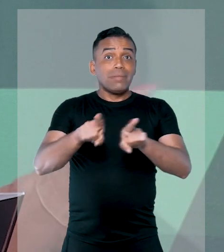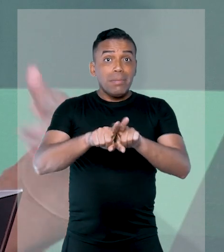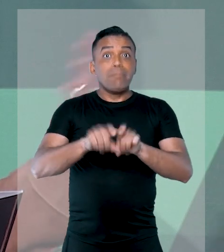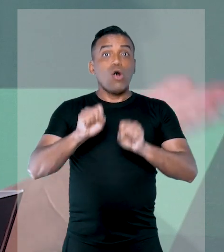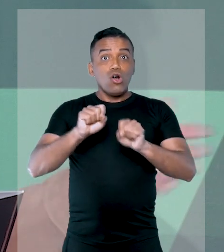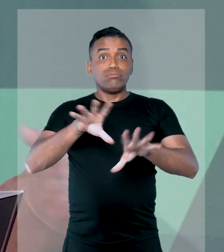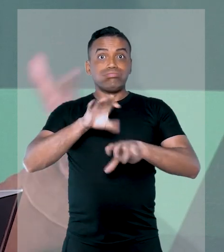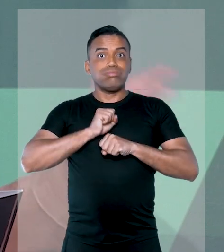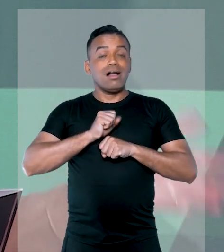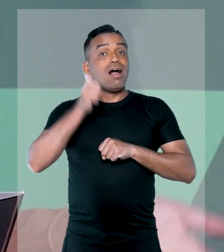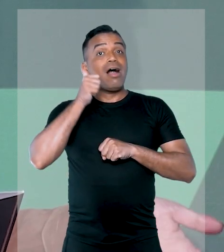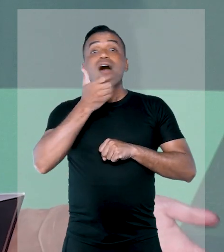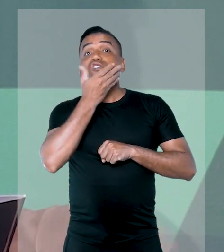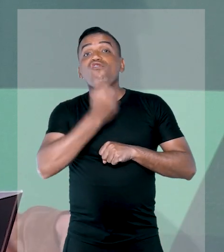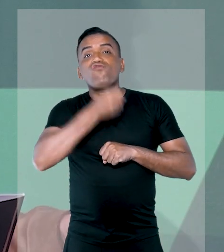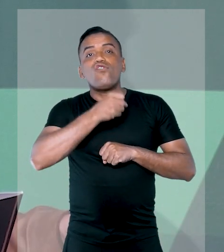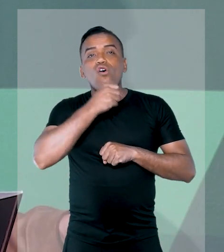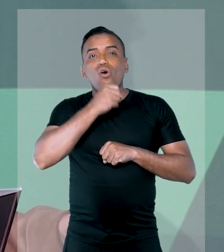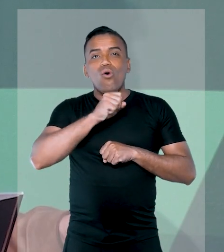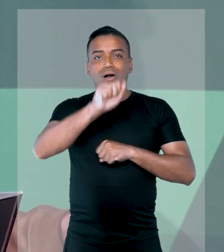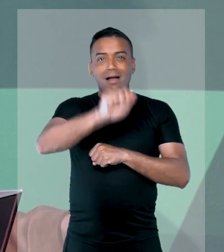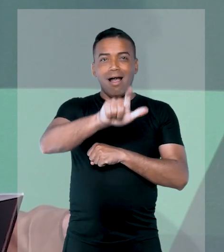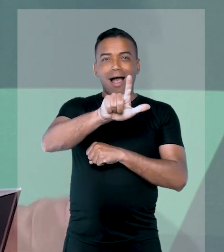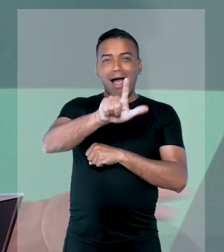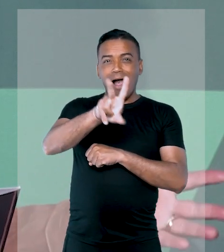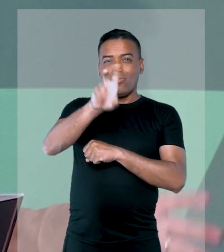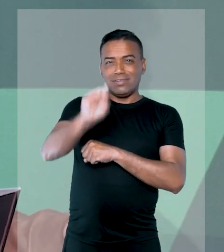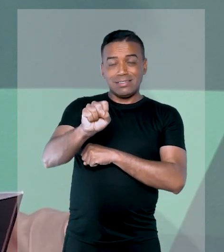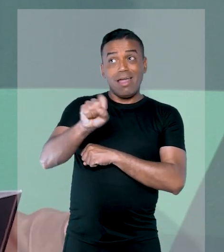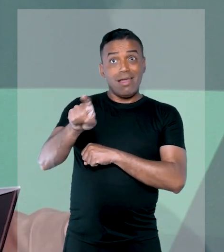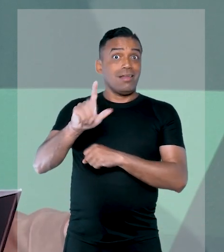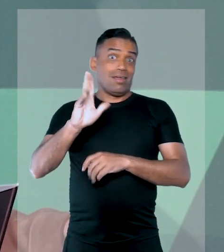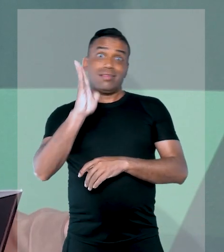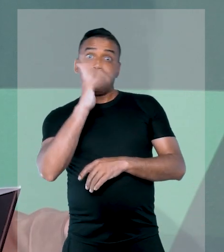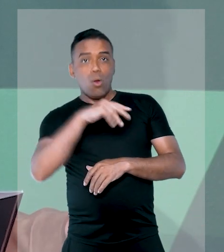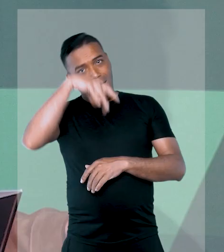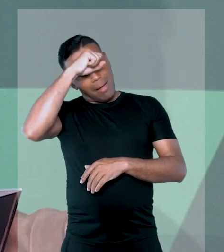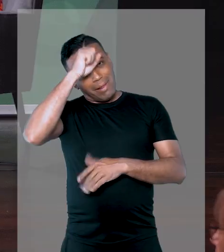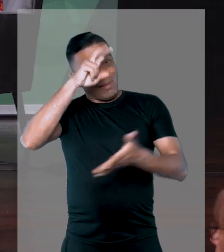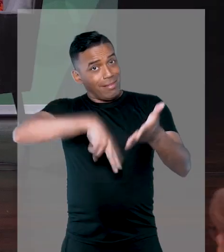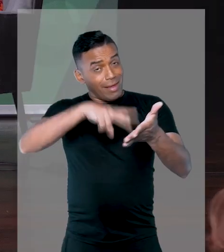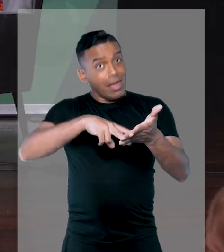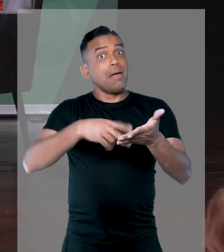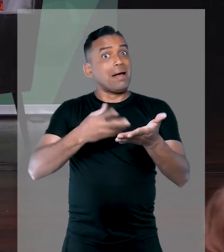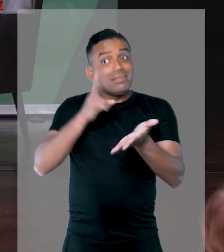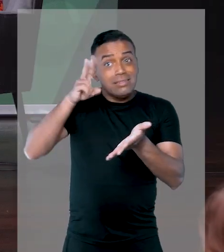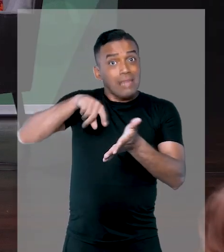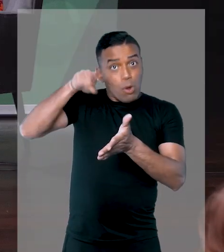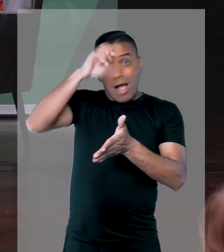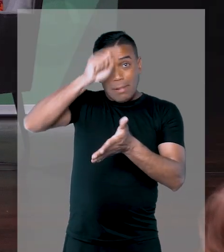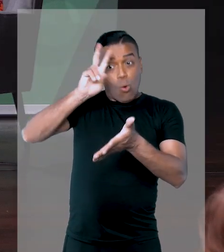vô Alves, que você conta que ele começou a ler tardiamente, mas que lia muito. Então,